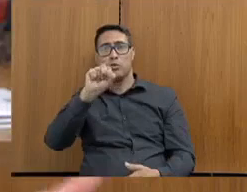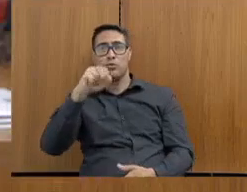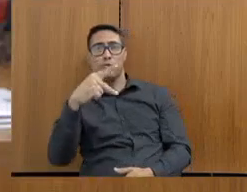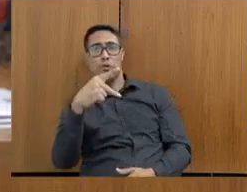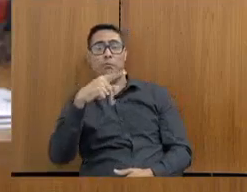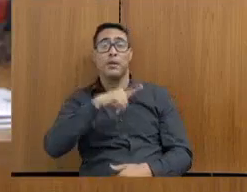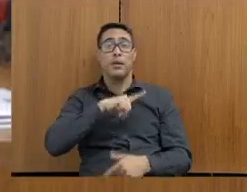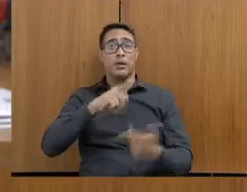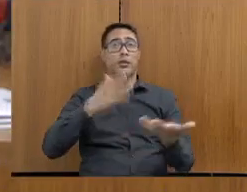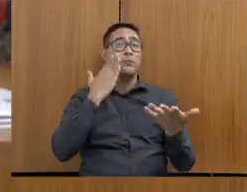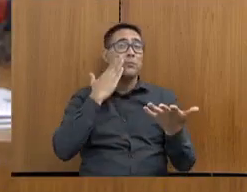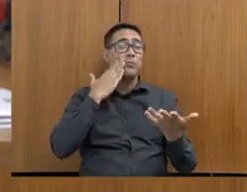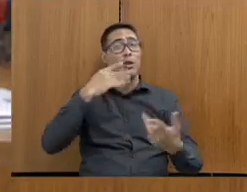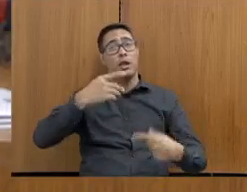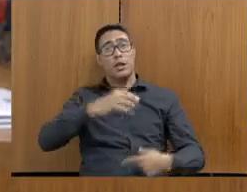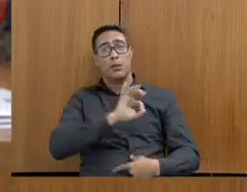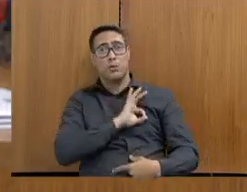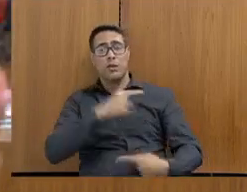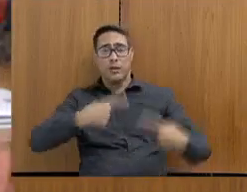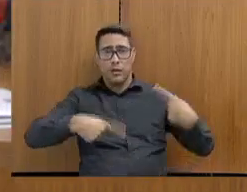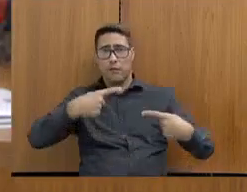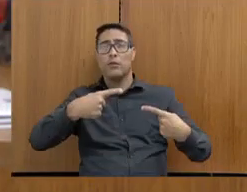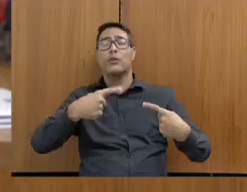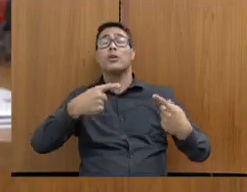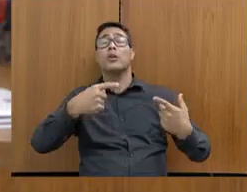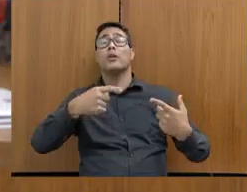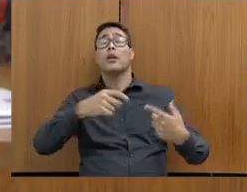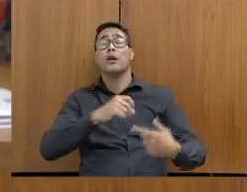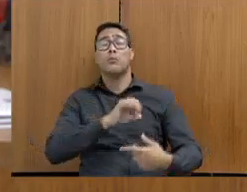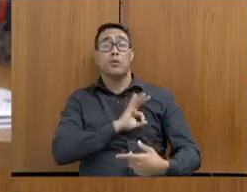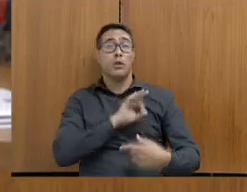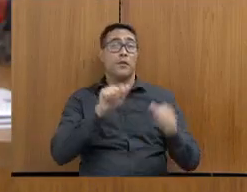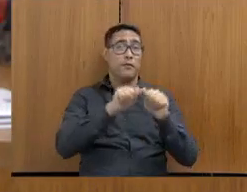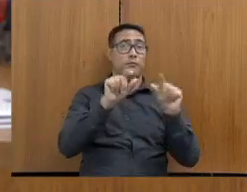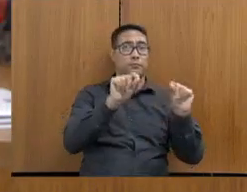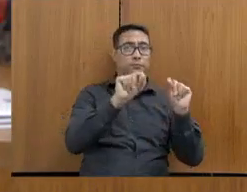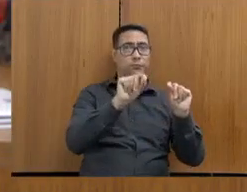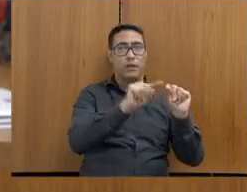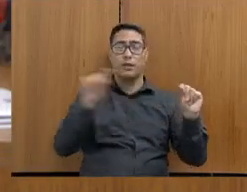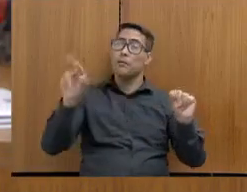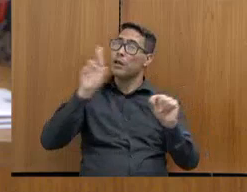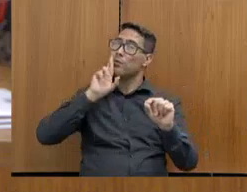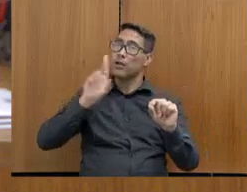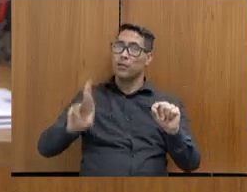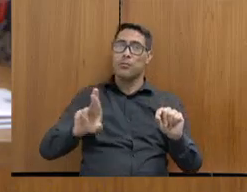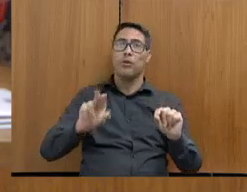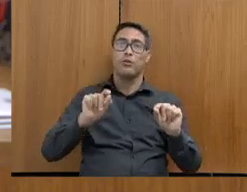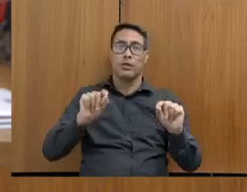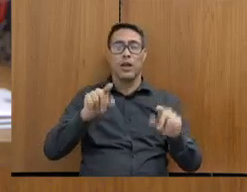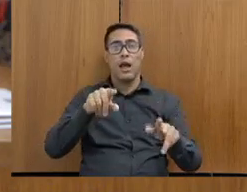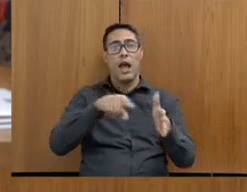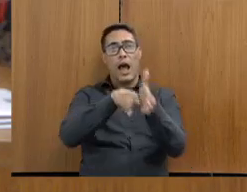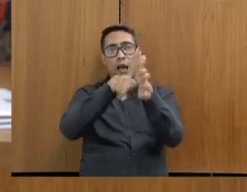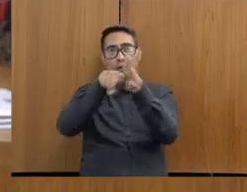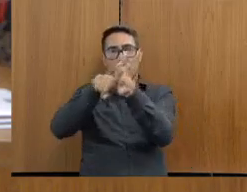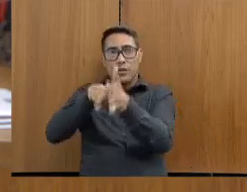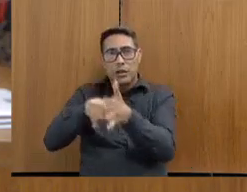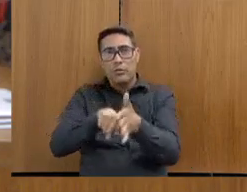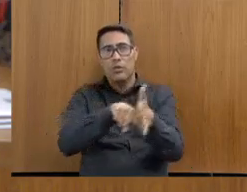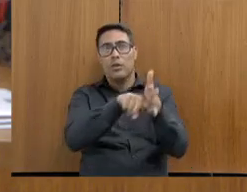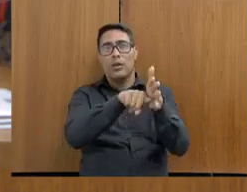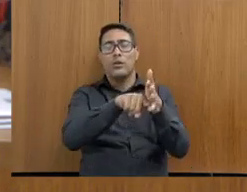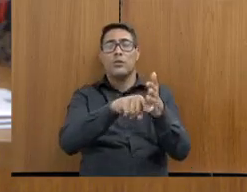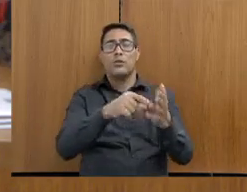da Polícia Civil o que foi feito e também queria que fosse respondida pergunta em relação as investigadoras de polícia que tá